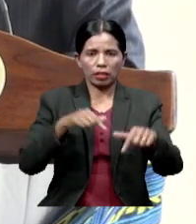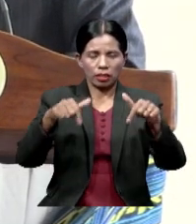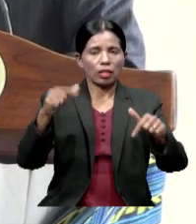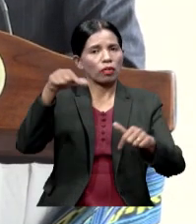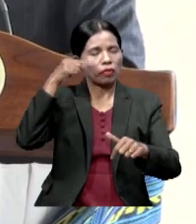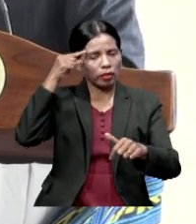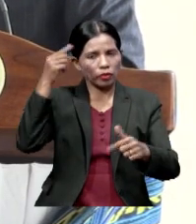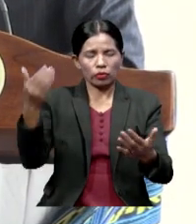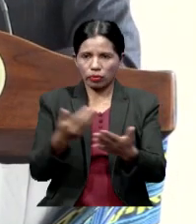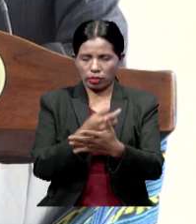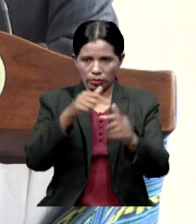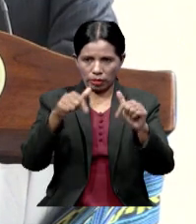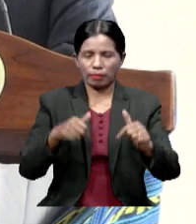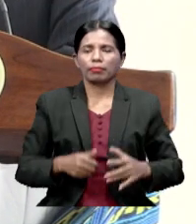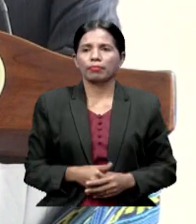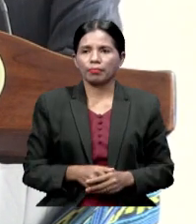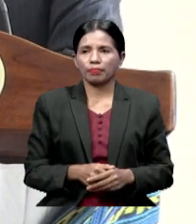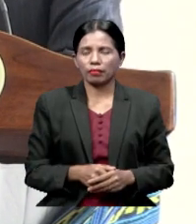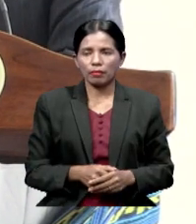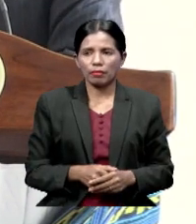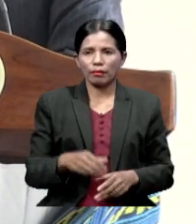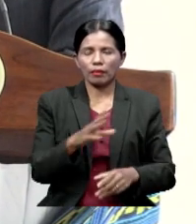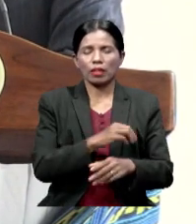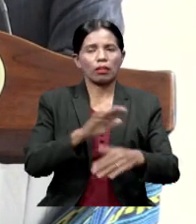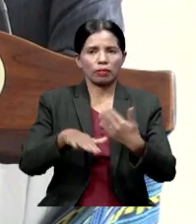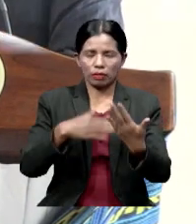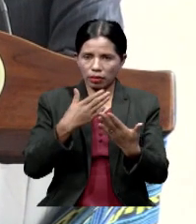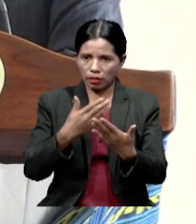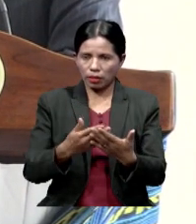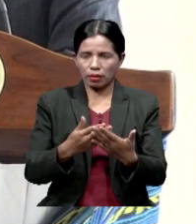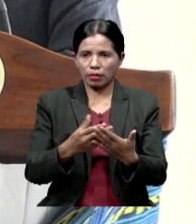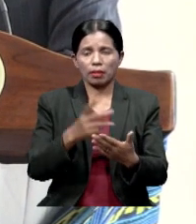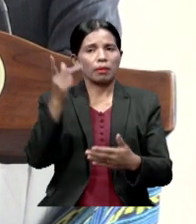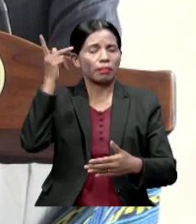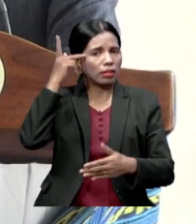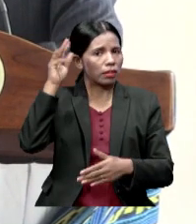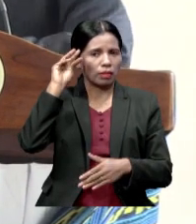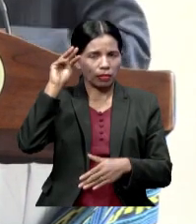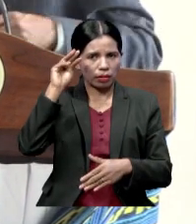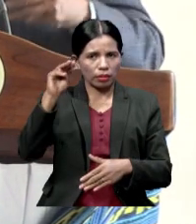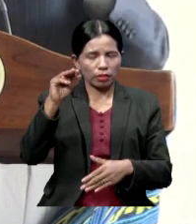e como Ouviram todos o primeiro ministro